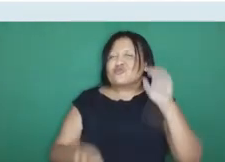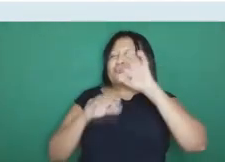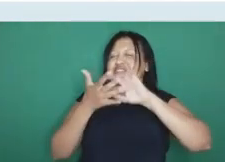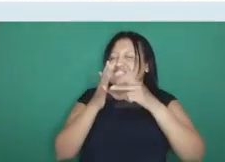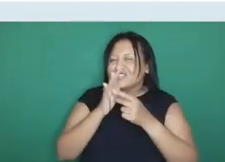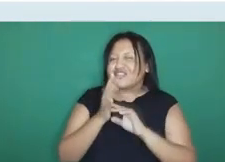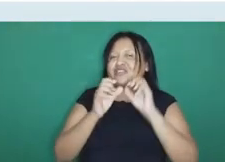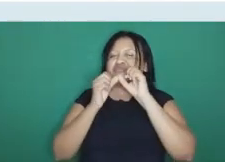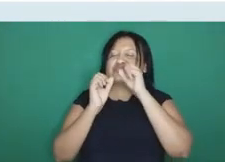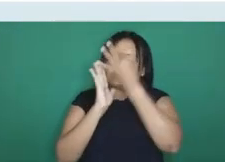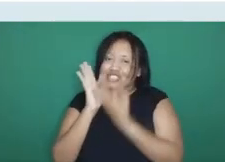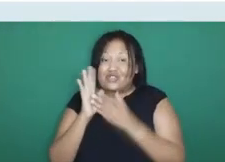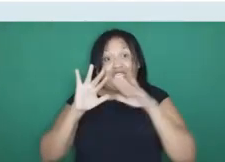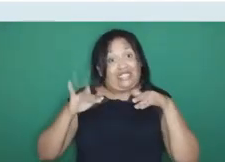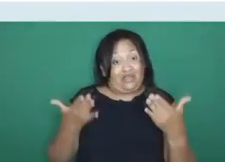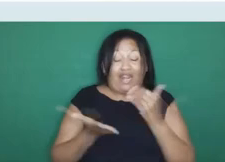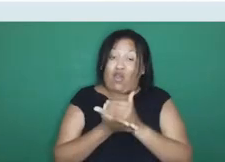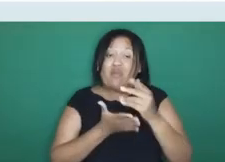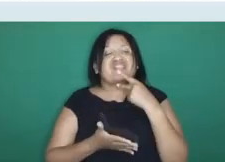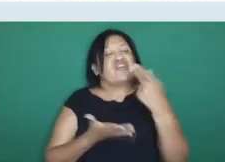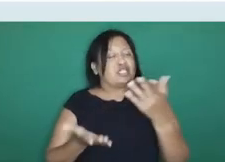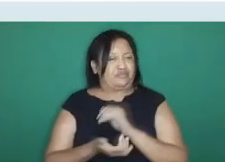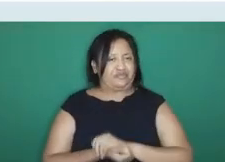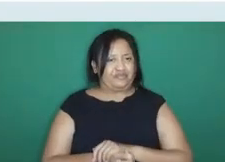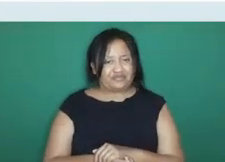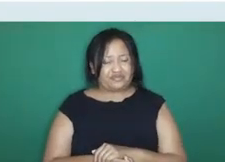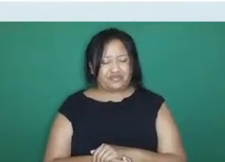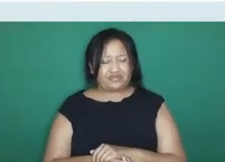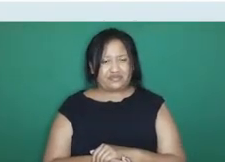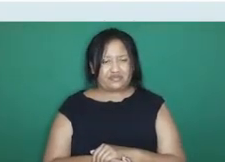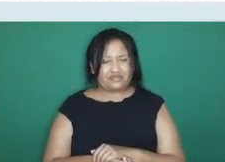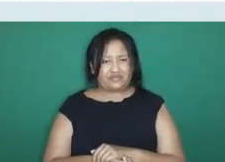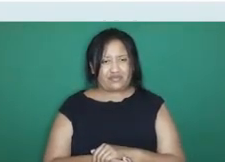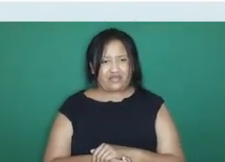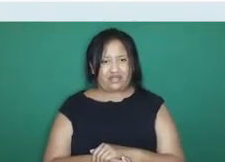Então tá lá ela começa dizendo are to Going